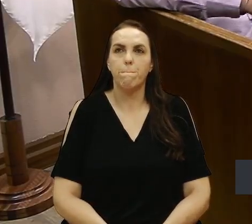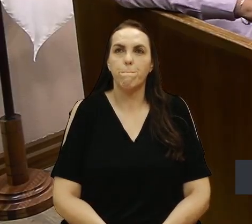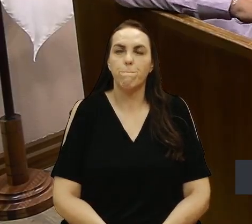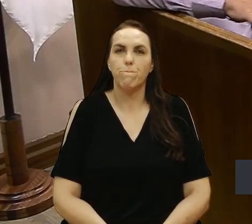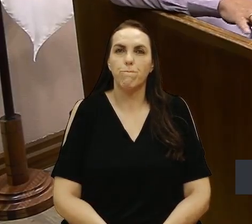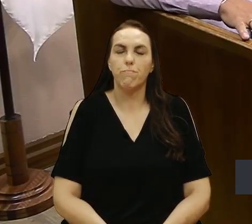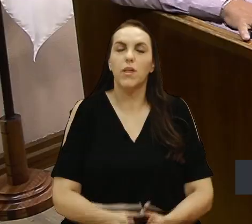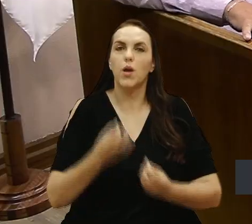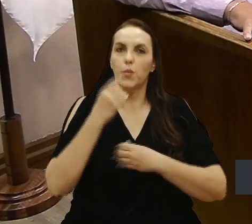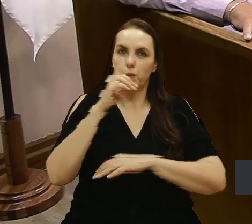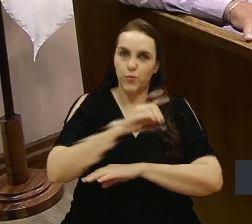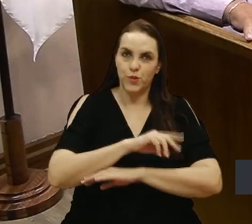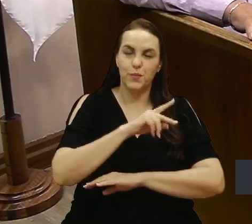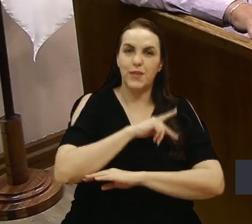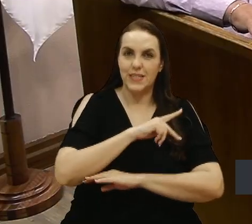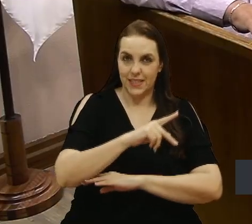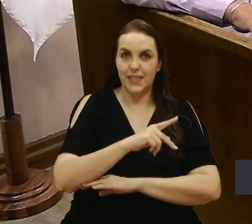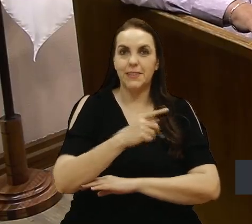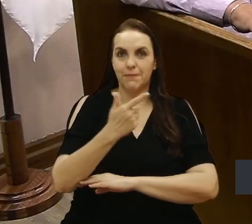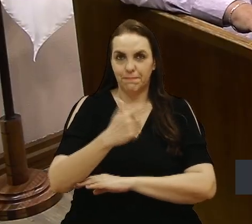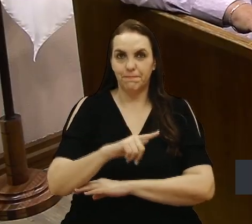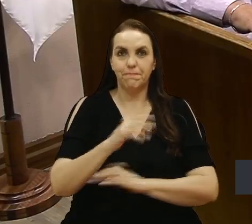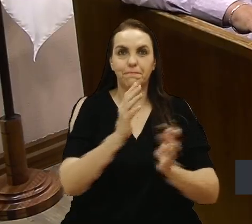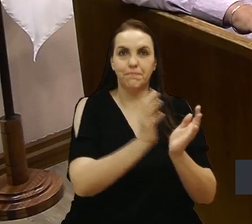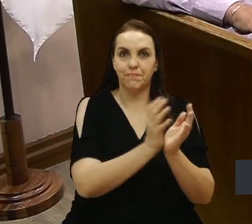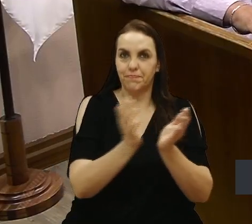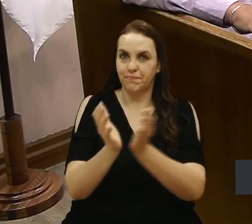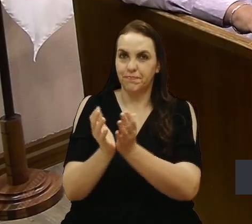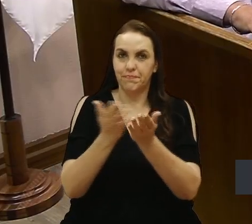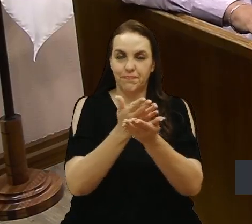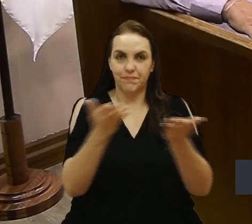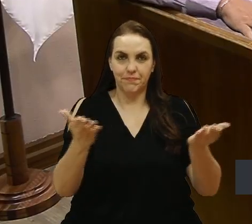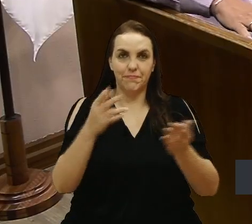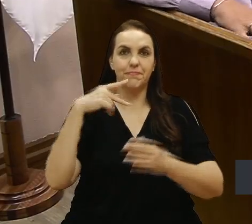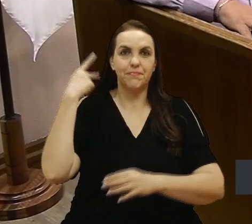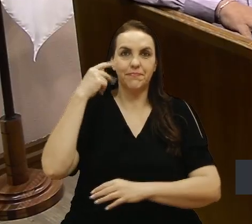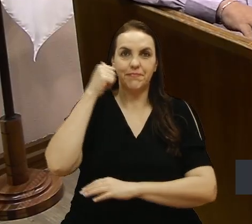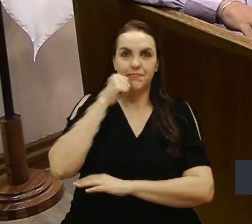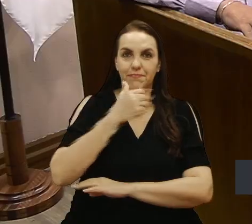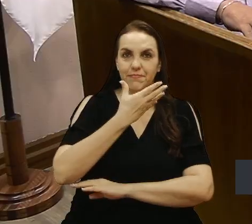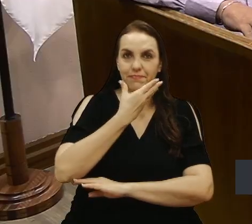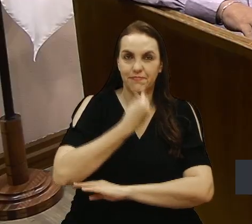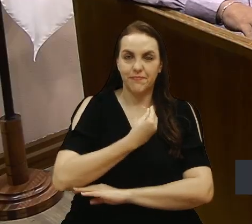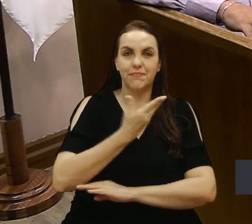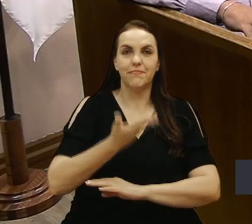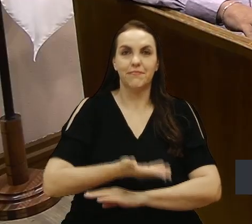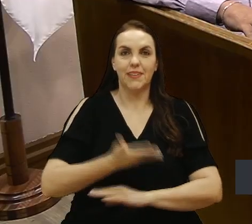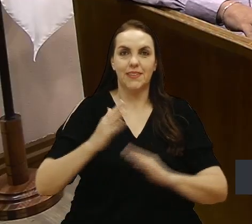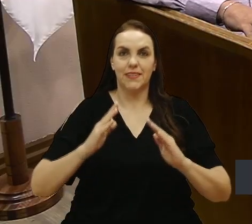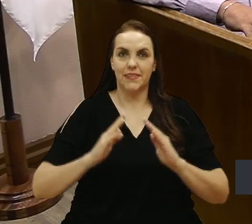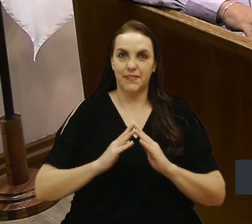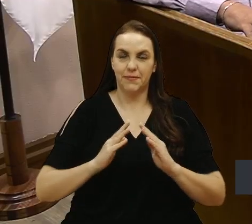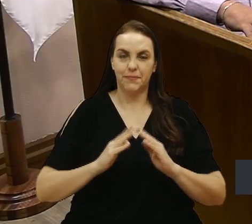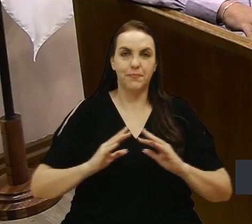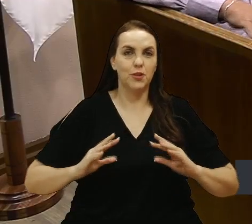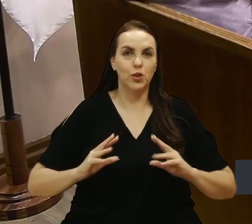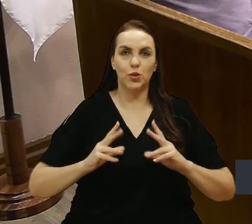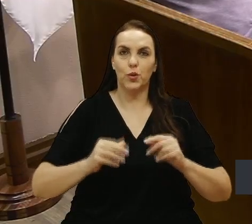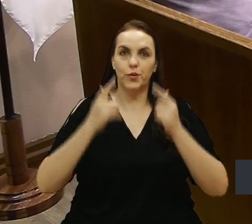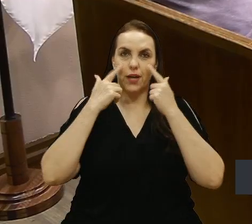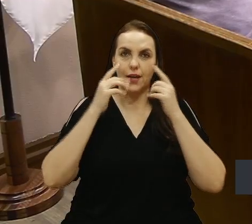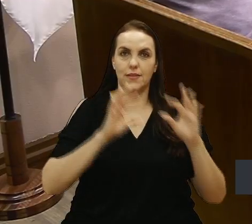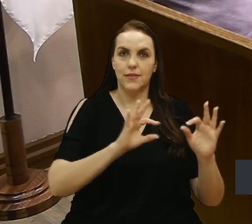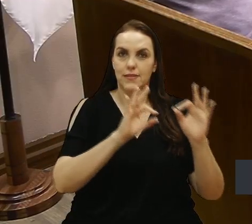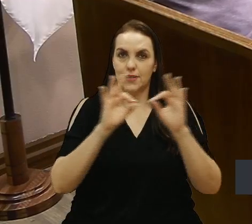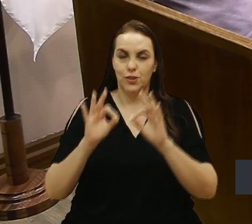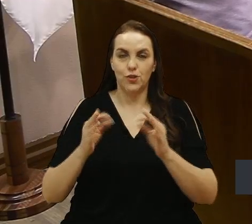Bom dia, presidente, mais uma vez, nobres colegas vereadores, vereadoras desta casa, todos que nos assistem